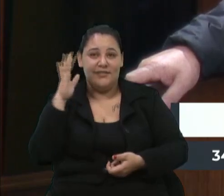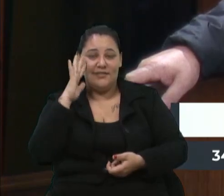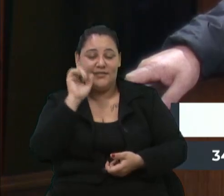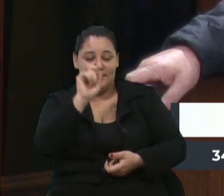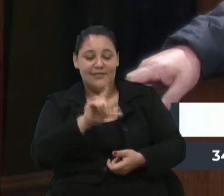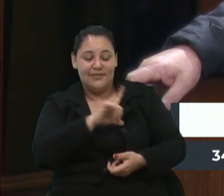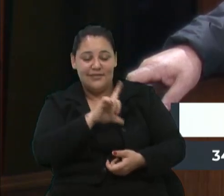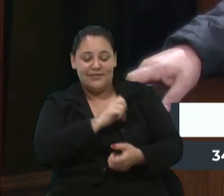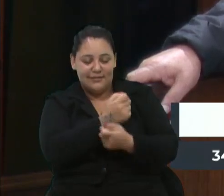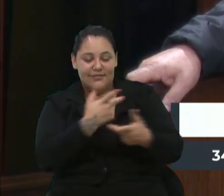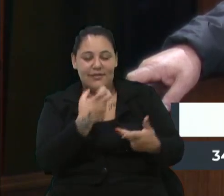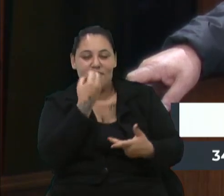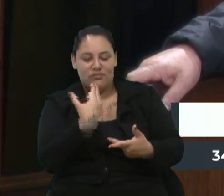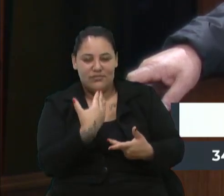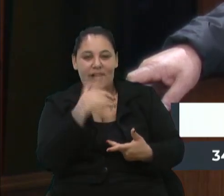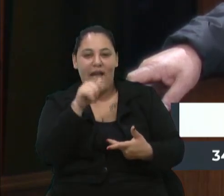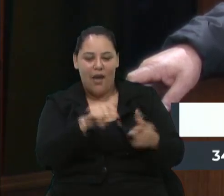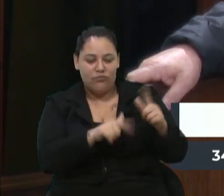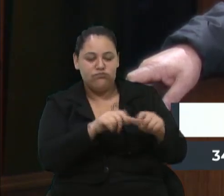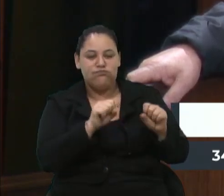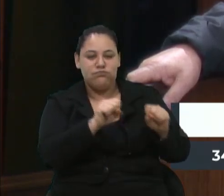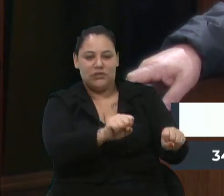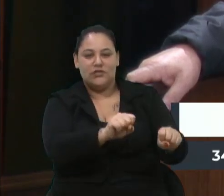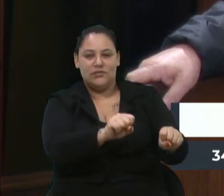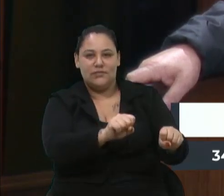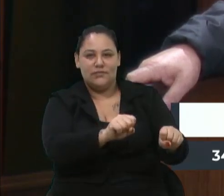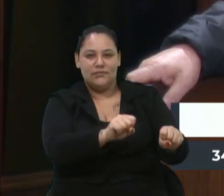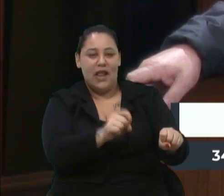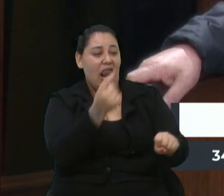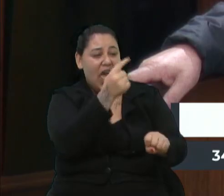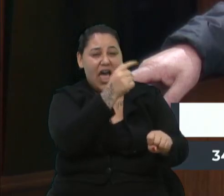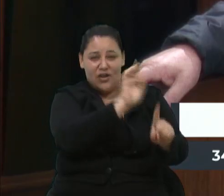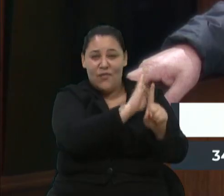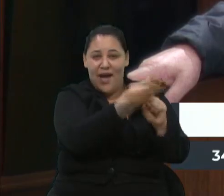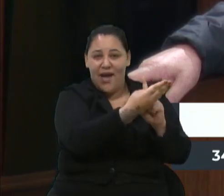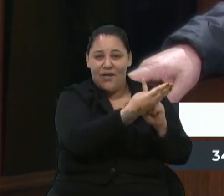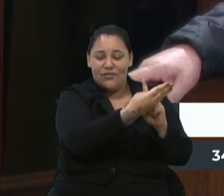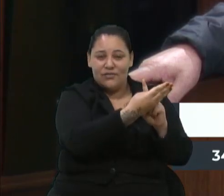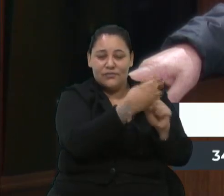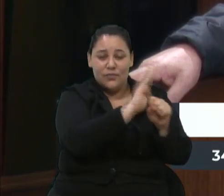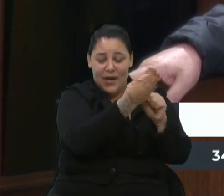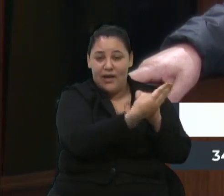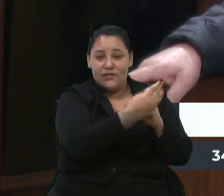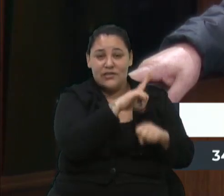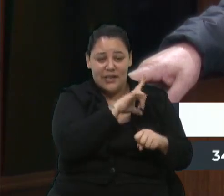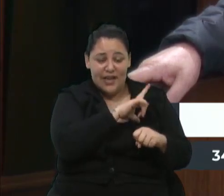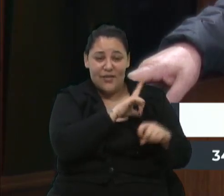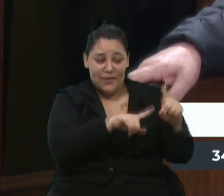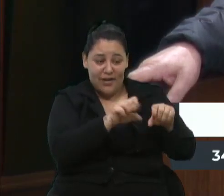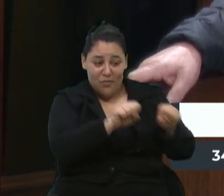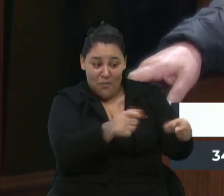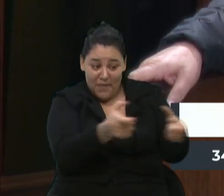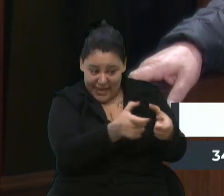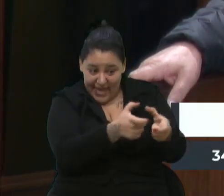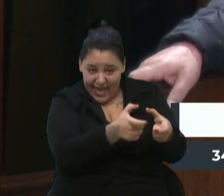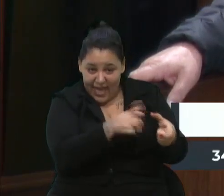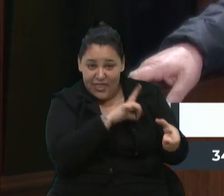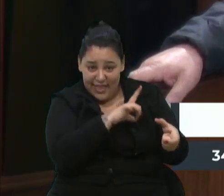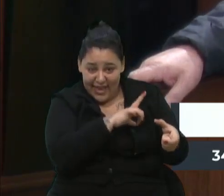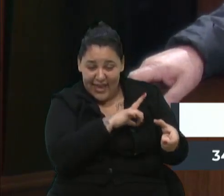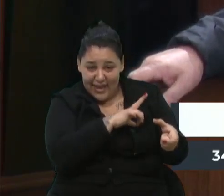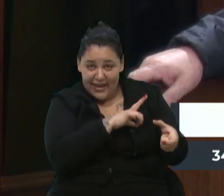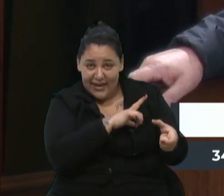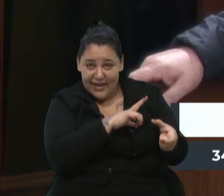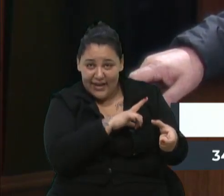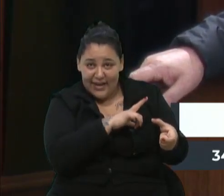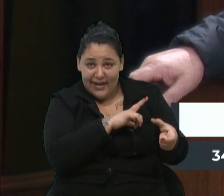isso é o mercado. O mercadinho lá do bairro ganha com isso também. O mercadinho lá do bairro que a